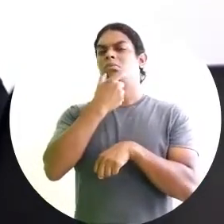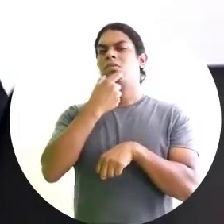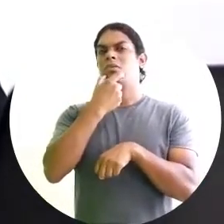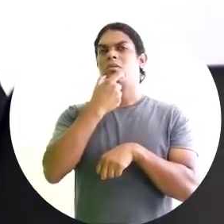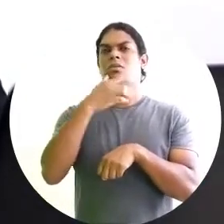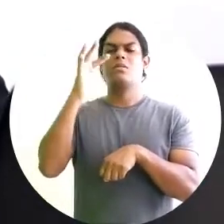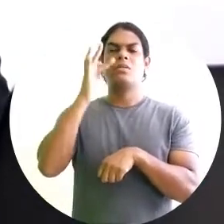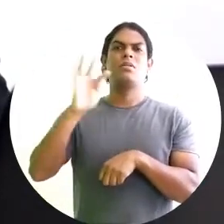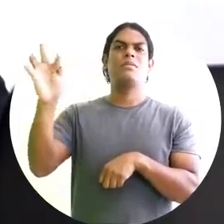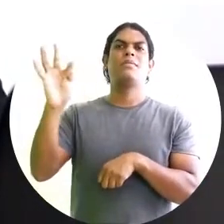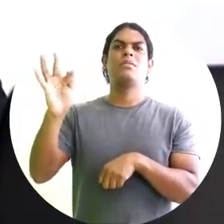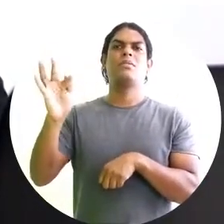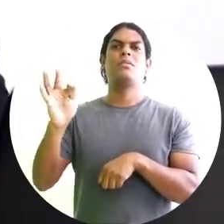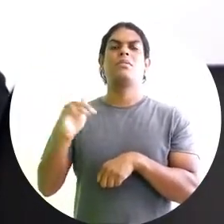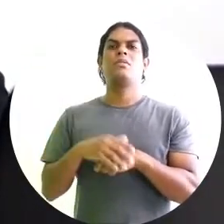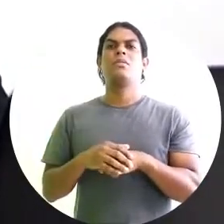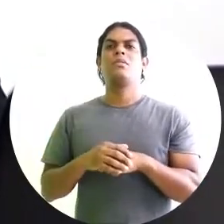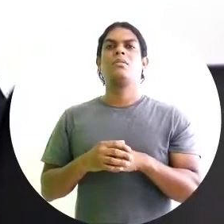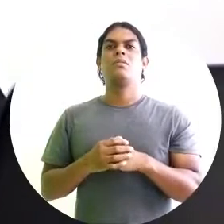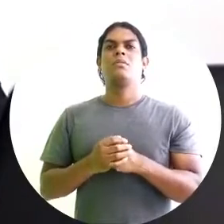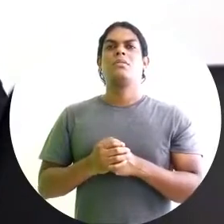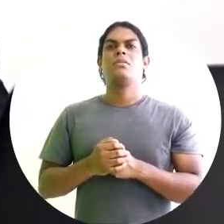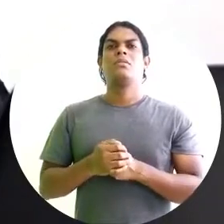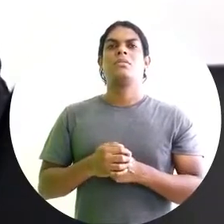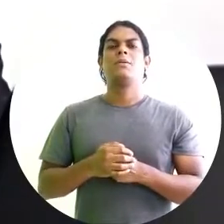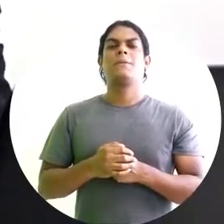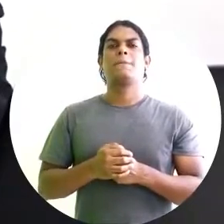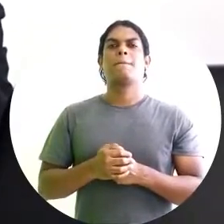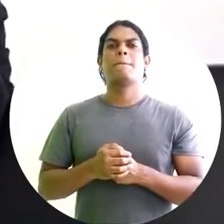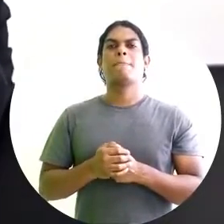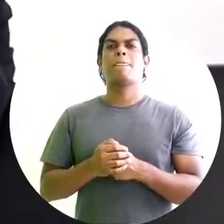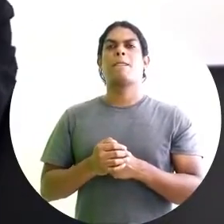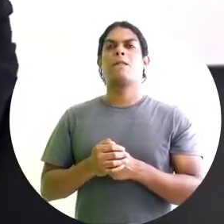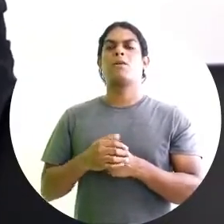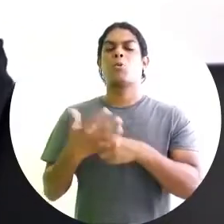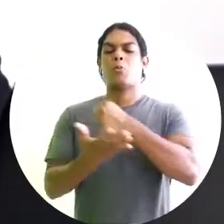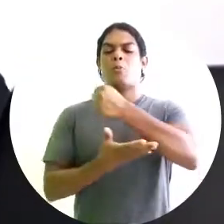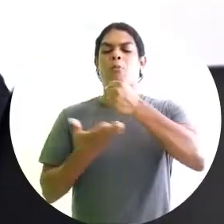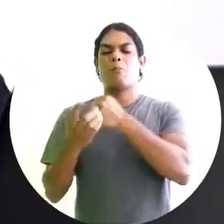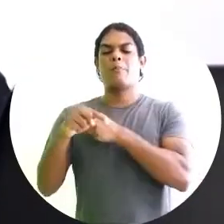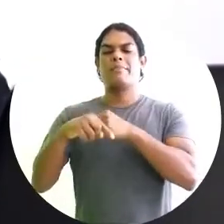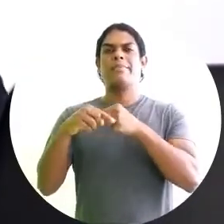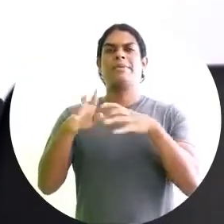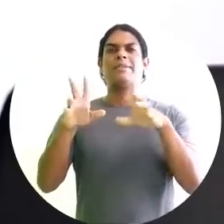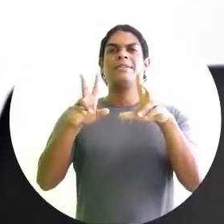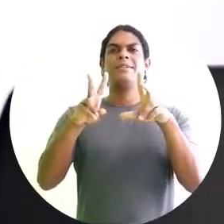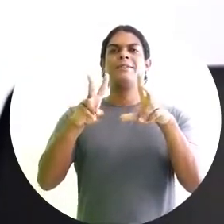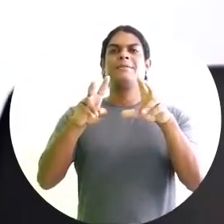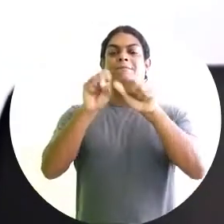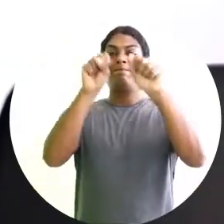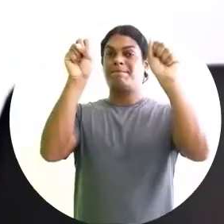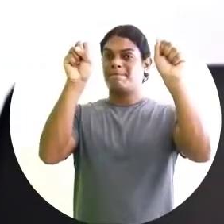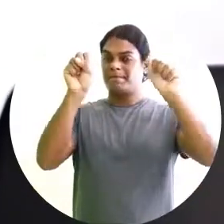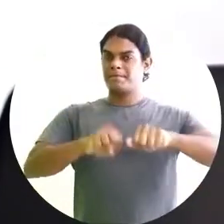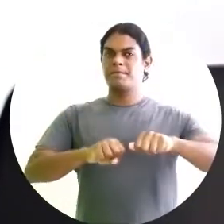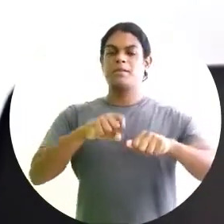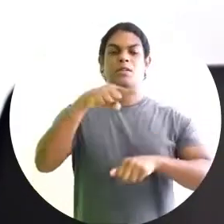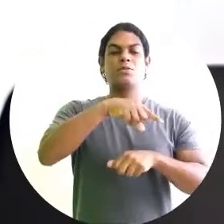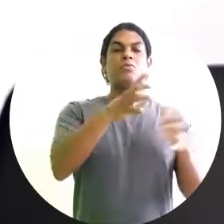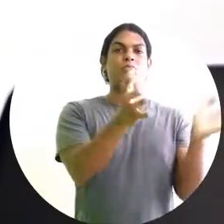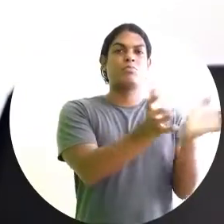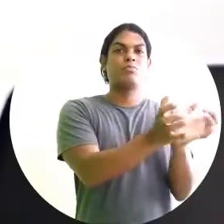Unidos, certo? Inglaterra, França, eles se pautaram nesse sistema do capitalista. E o